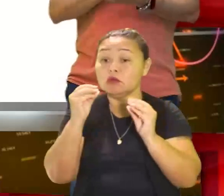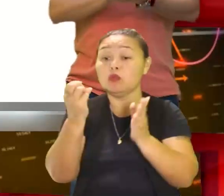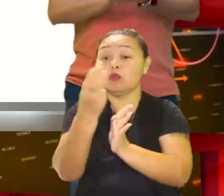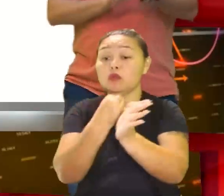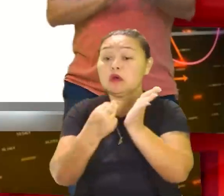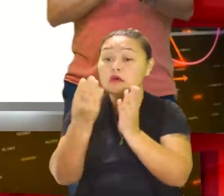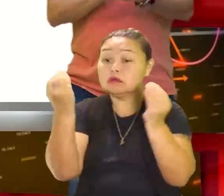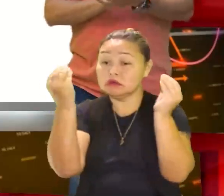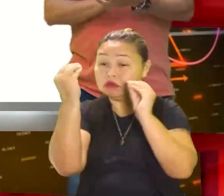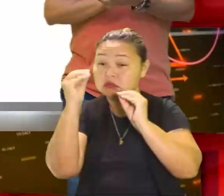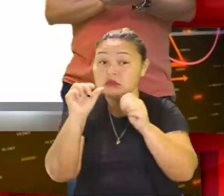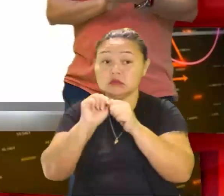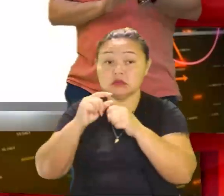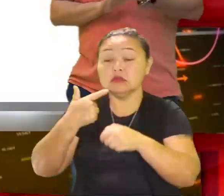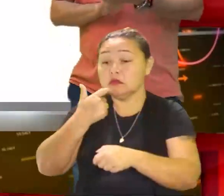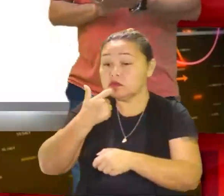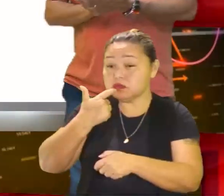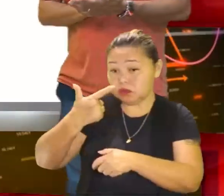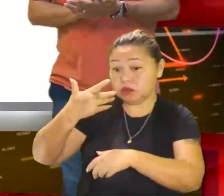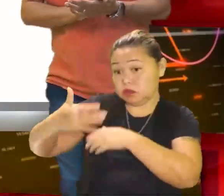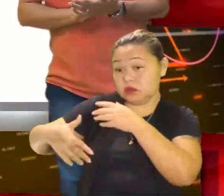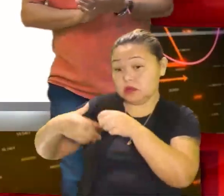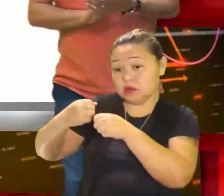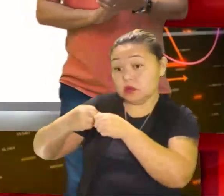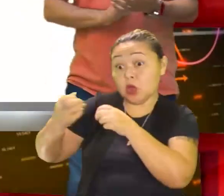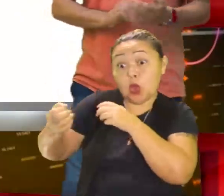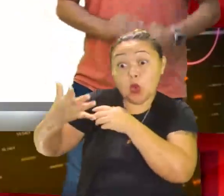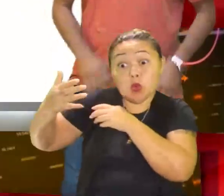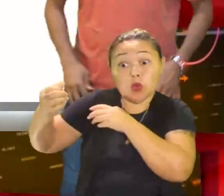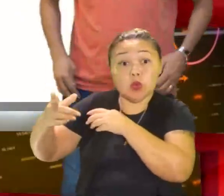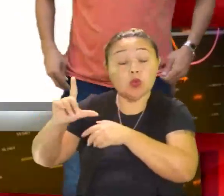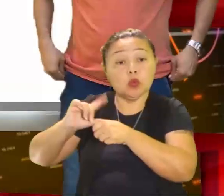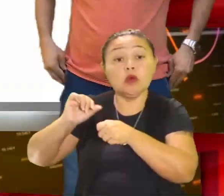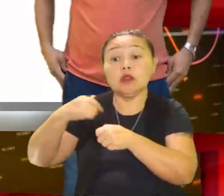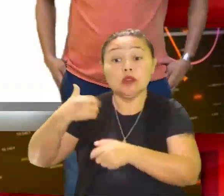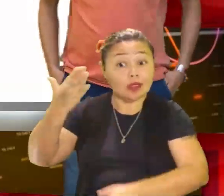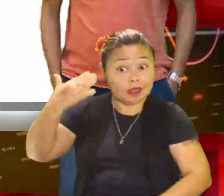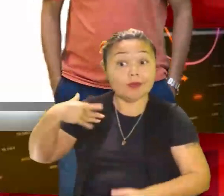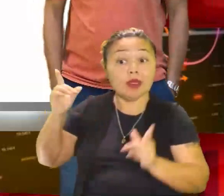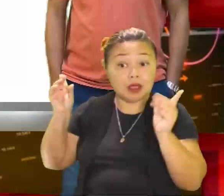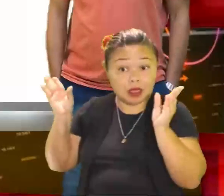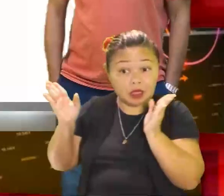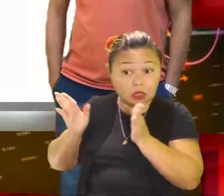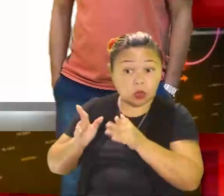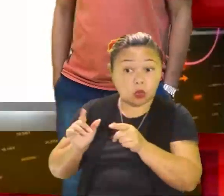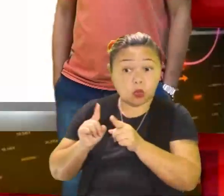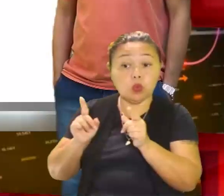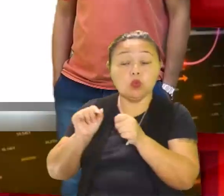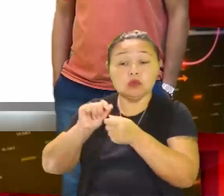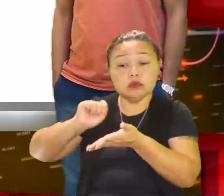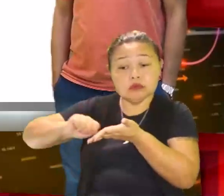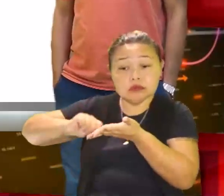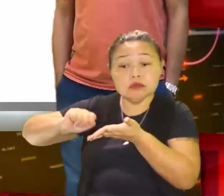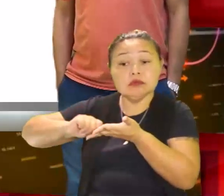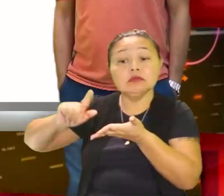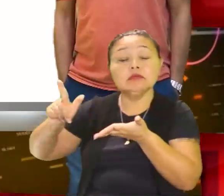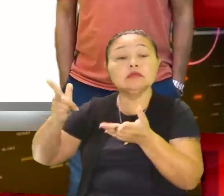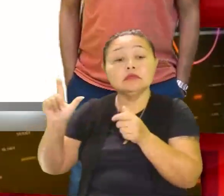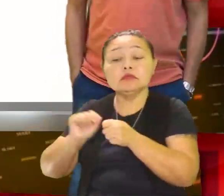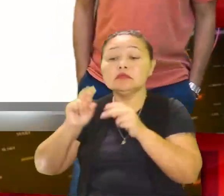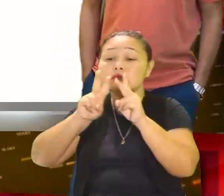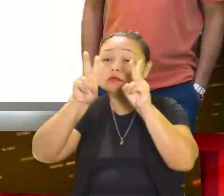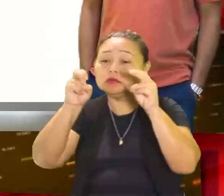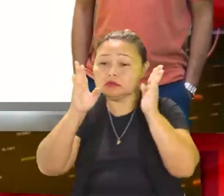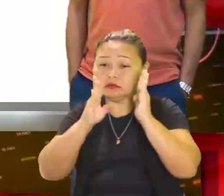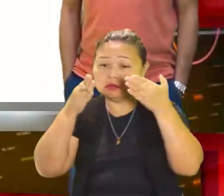mapa mental é algo que veio agora já tem um tempo, né? Algo meio novo. Na nossa época era resumo, né? Era resumo. Mas não deixa de ser a mesma coisa. Você coloca